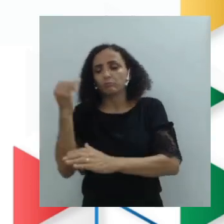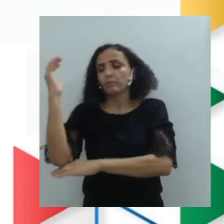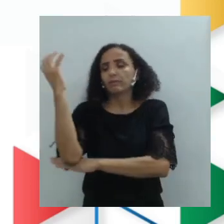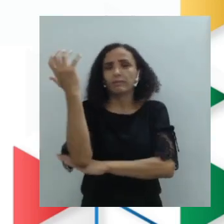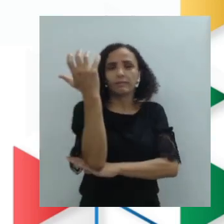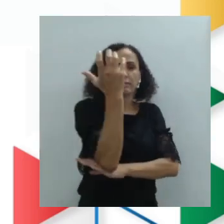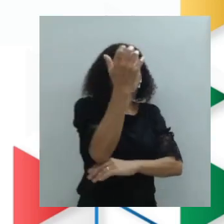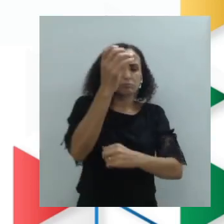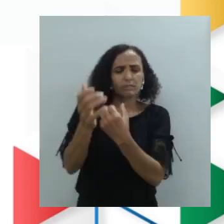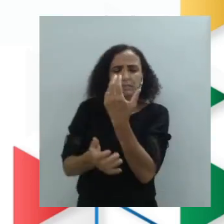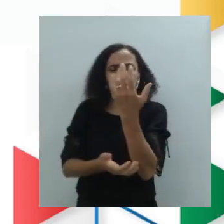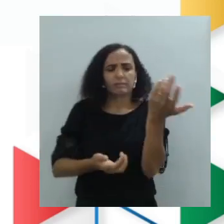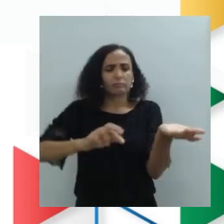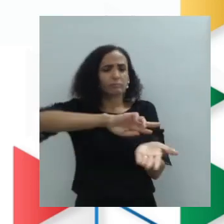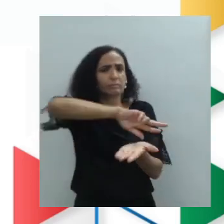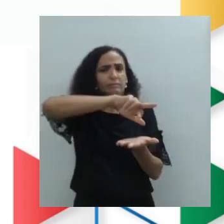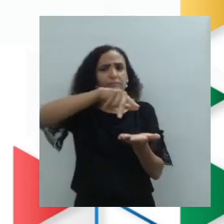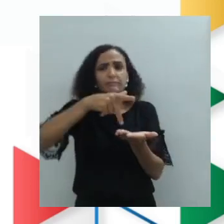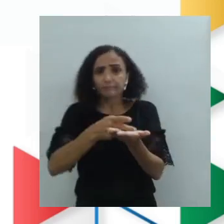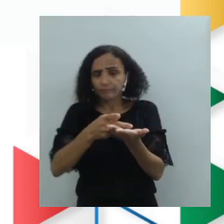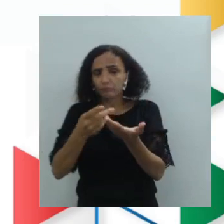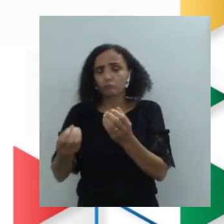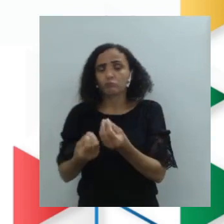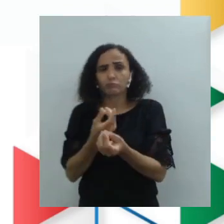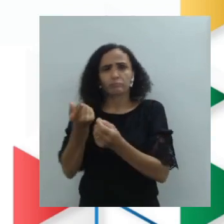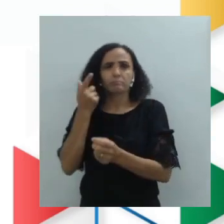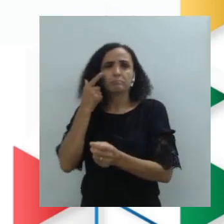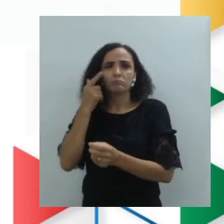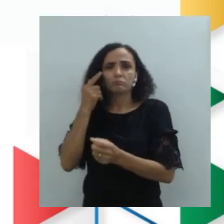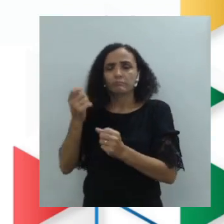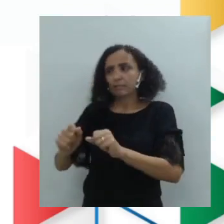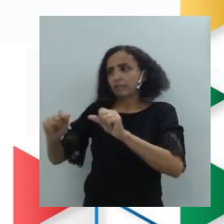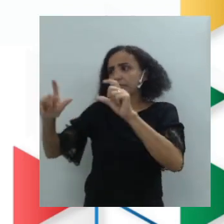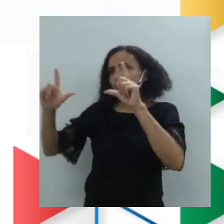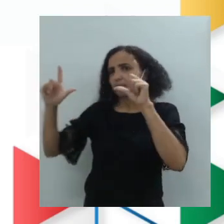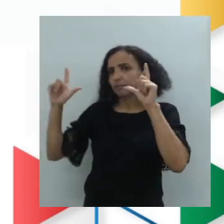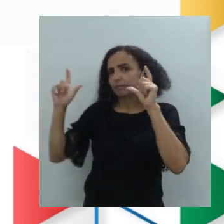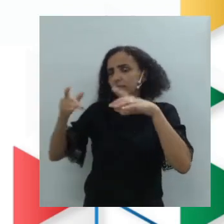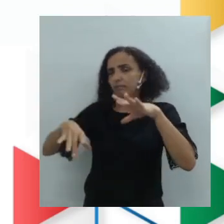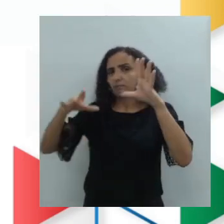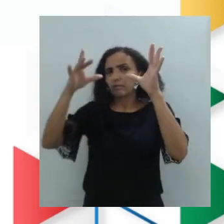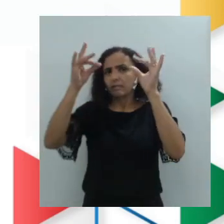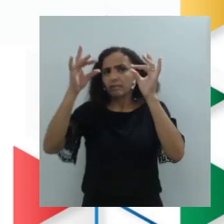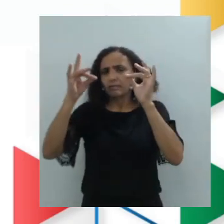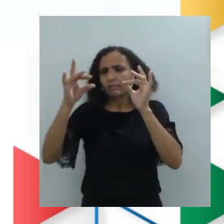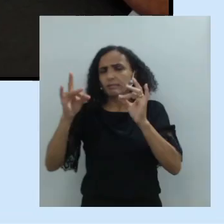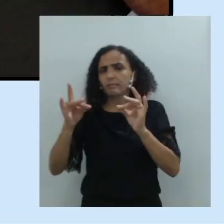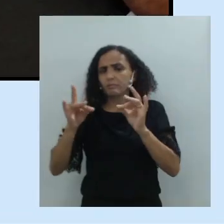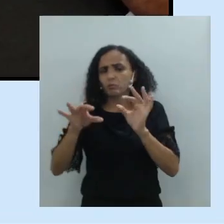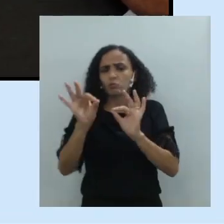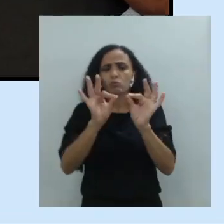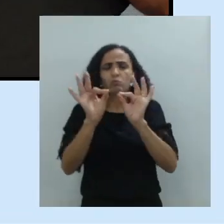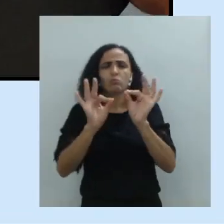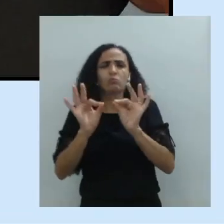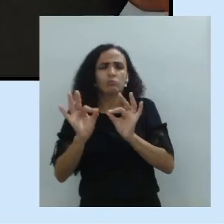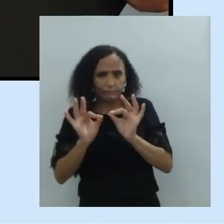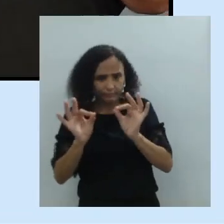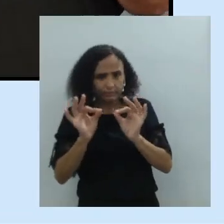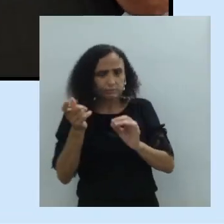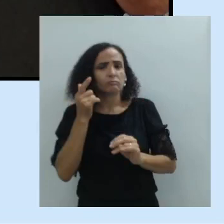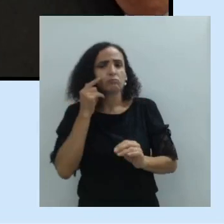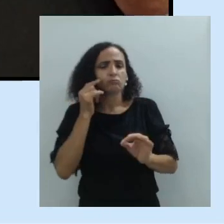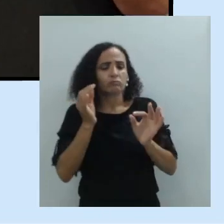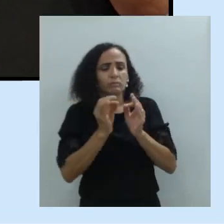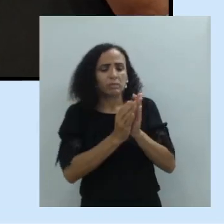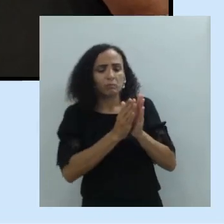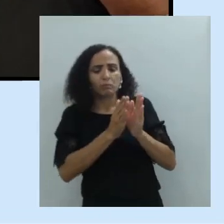por muitos milhões de órgãos. Então vocês podem ver, uma célula ela tem diversas organelas, não é? Então ela